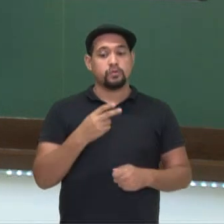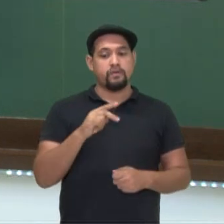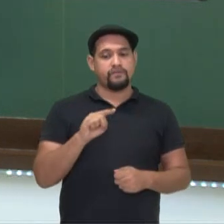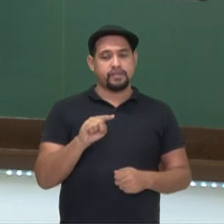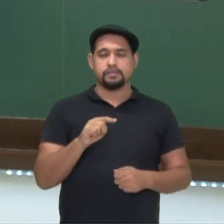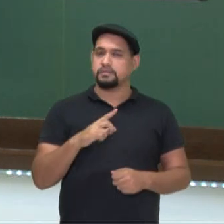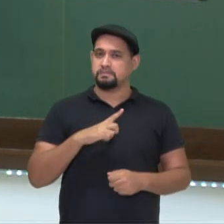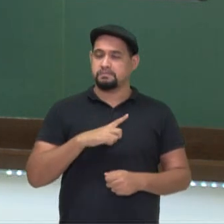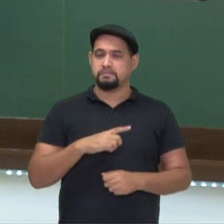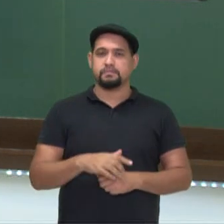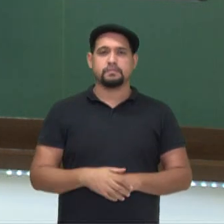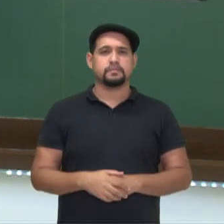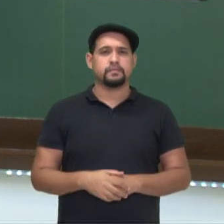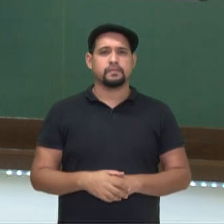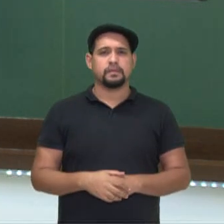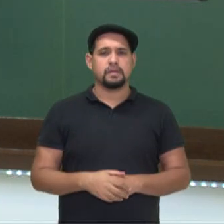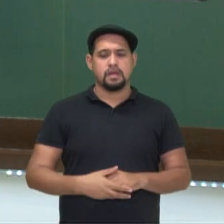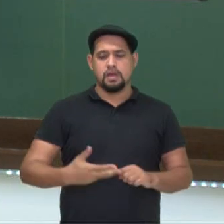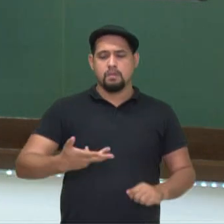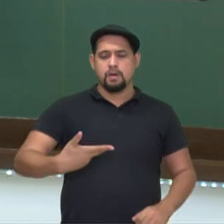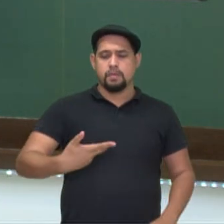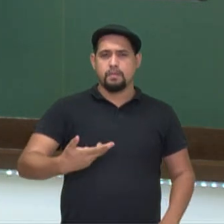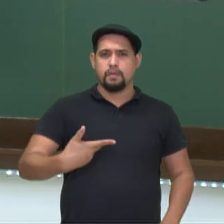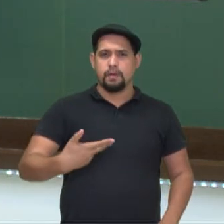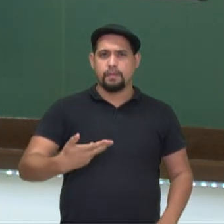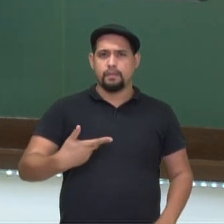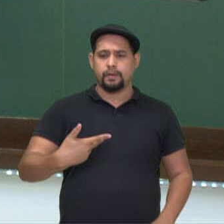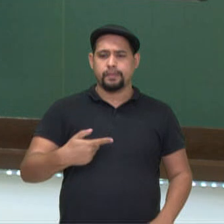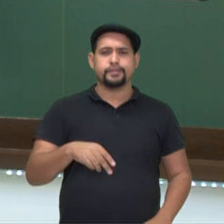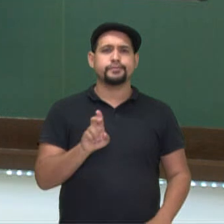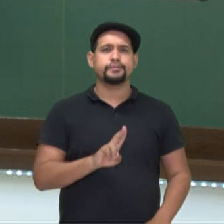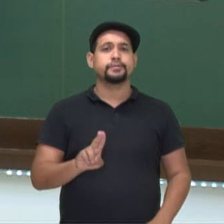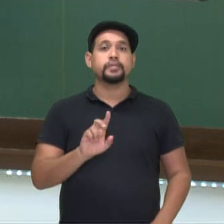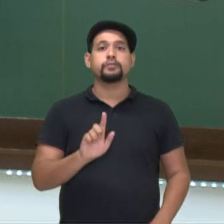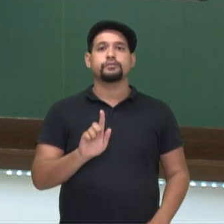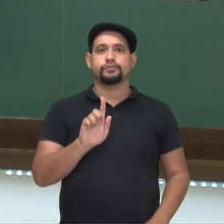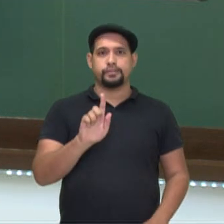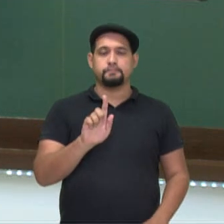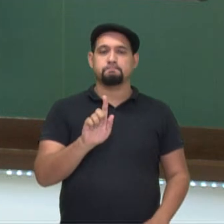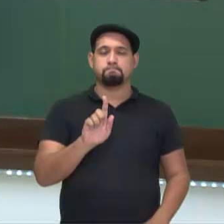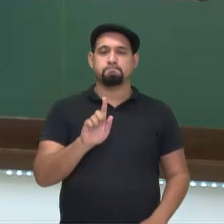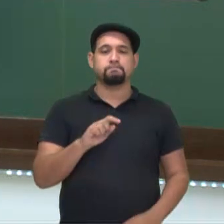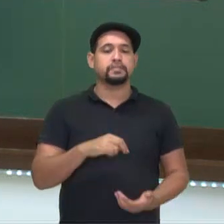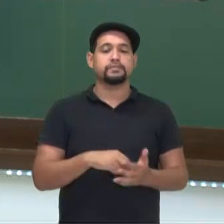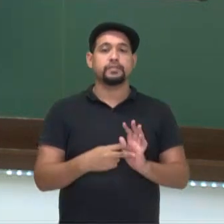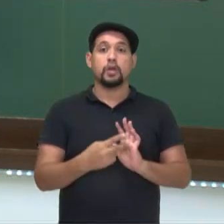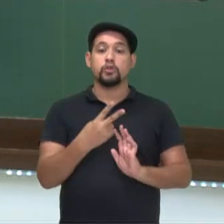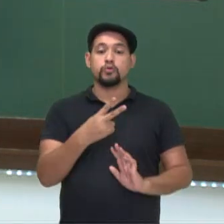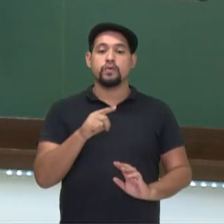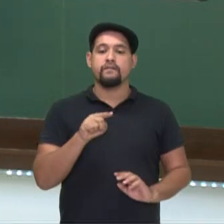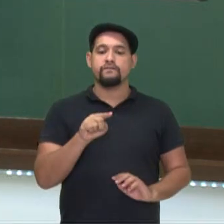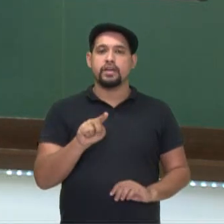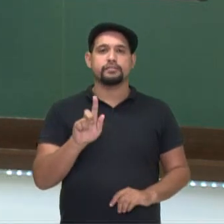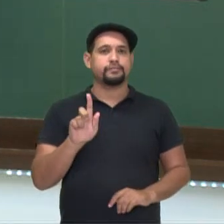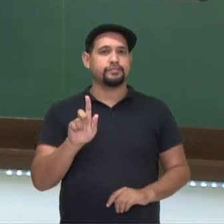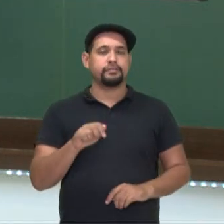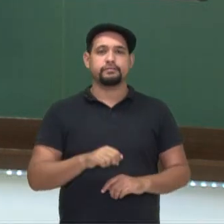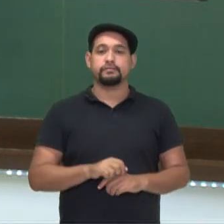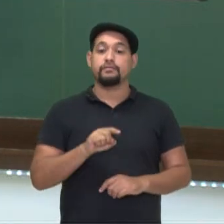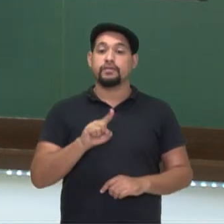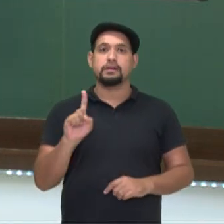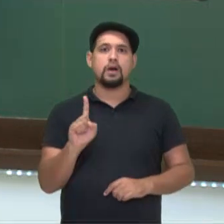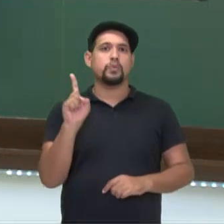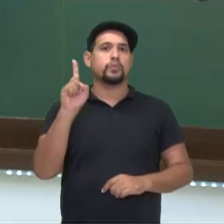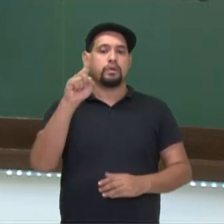vezes. Da aceleração da gravidade, e eu usei um G para aceleração da gravidade, então vai ficar 2 vezes G, vezes a altura